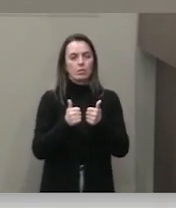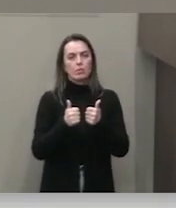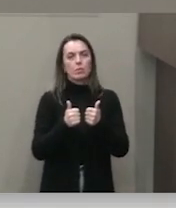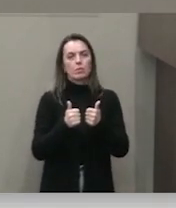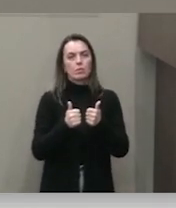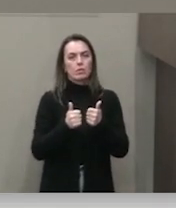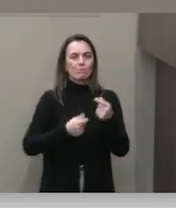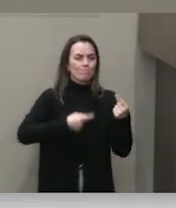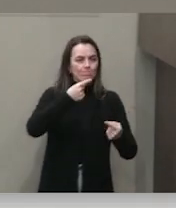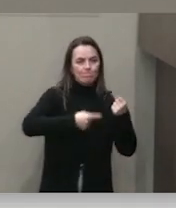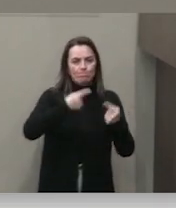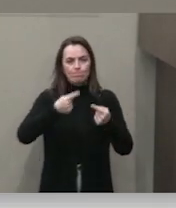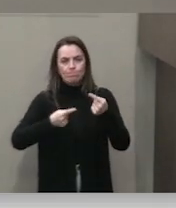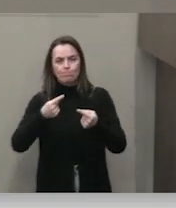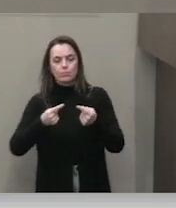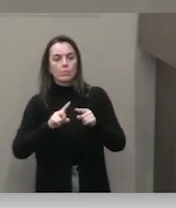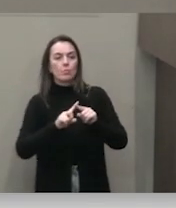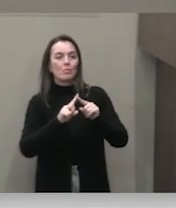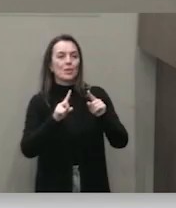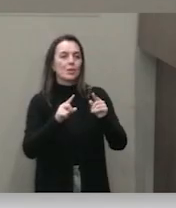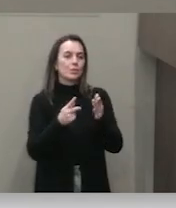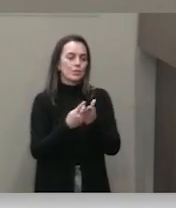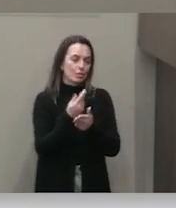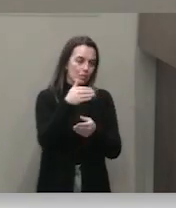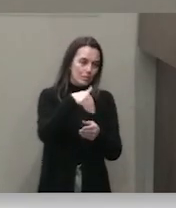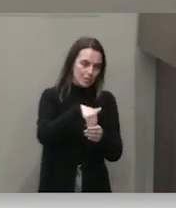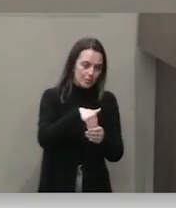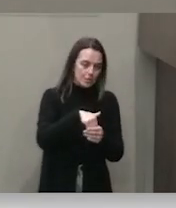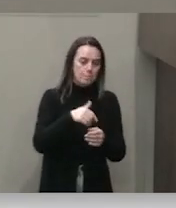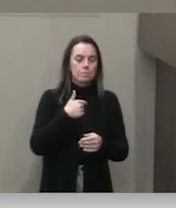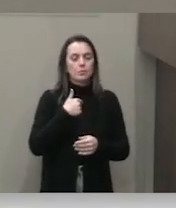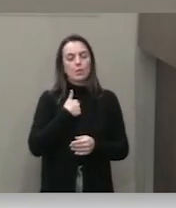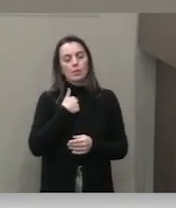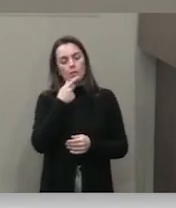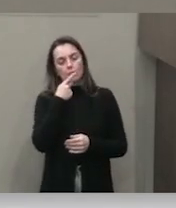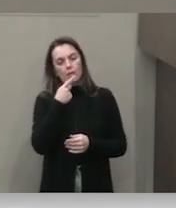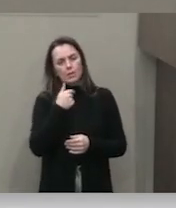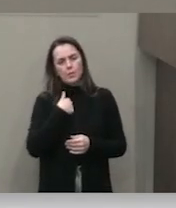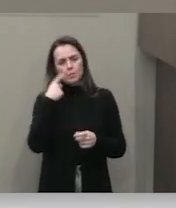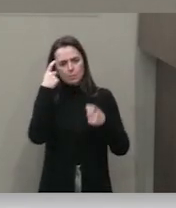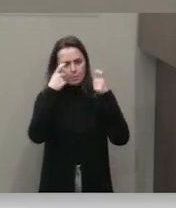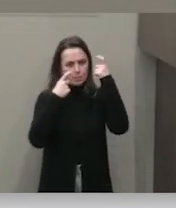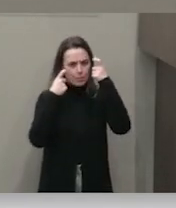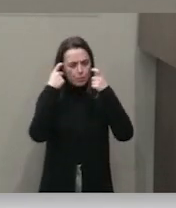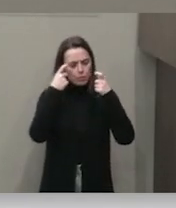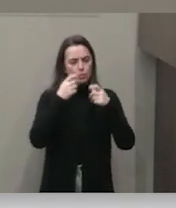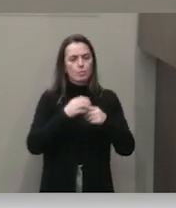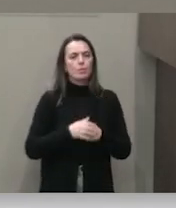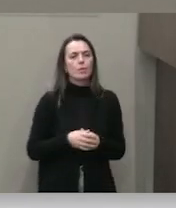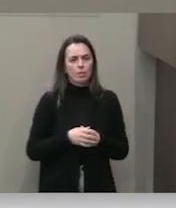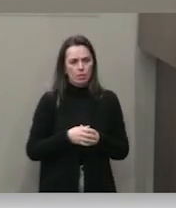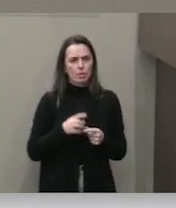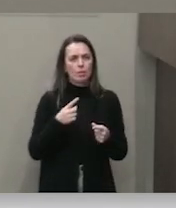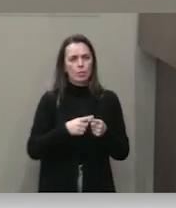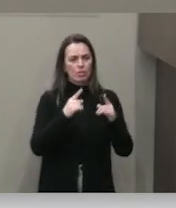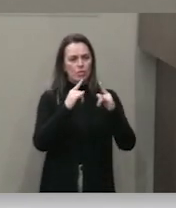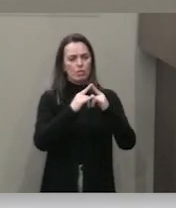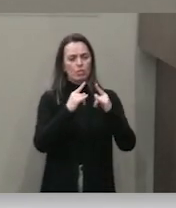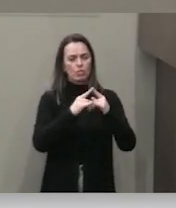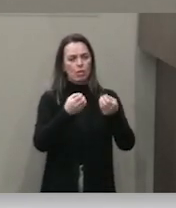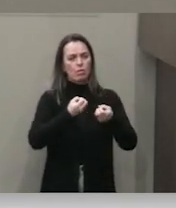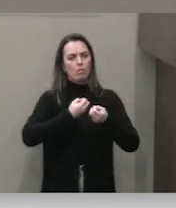discutido. Enfim, veio a votação. E digo para vocês que me preocupei com o que a gente ouviu das